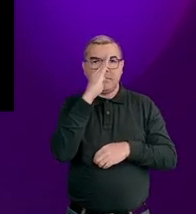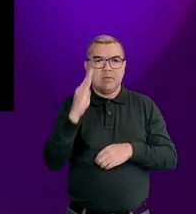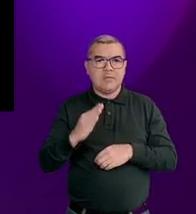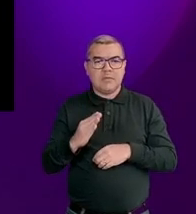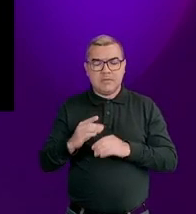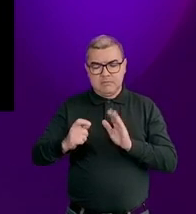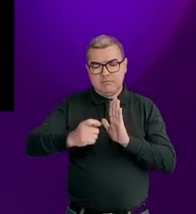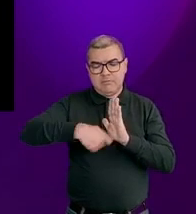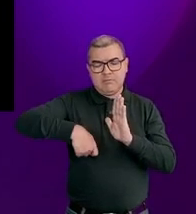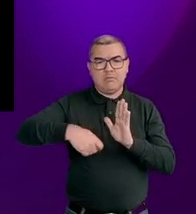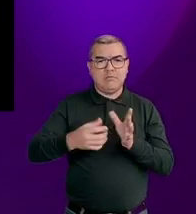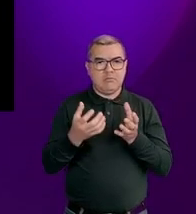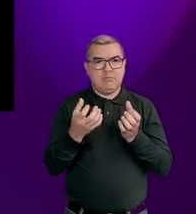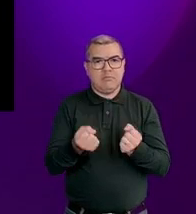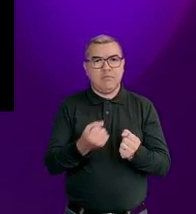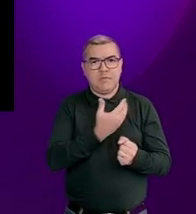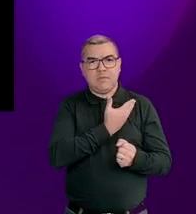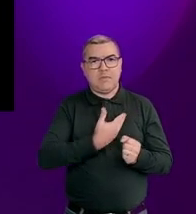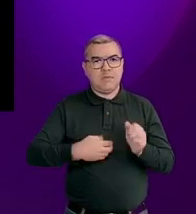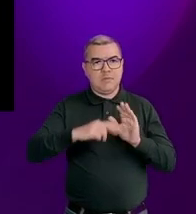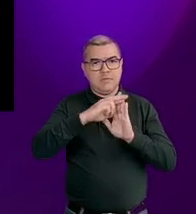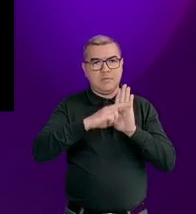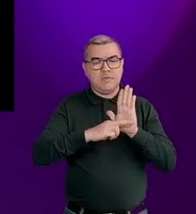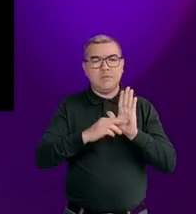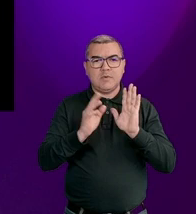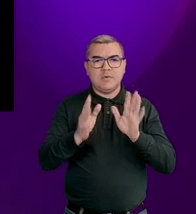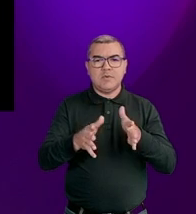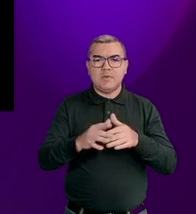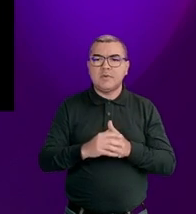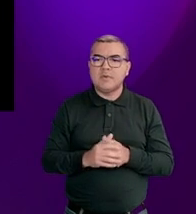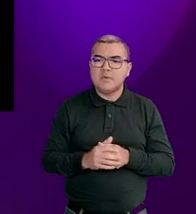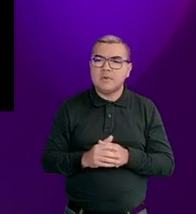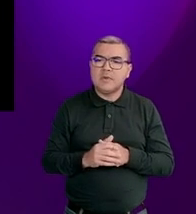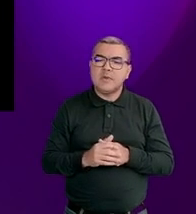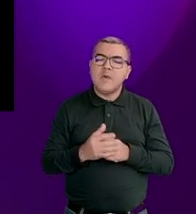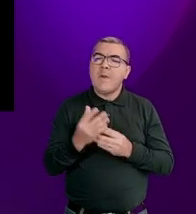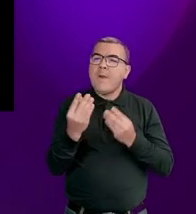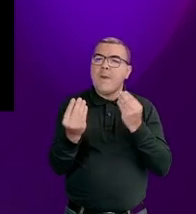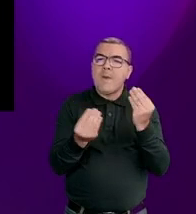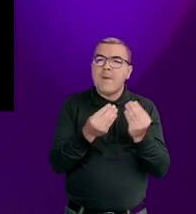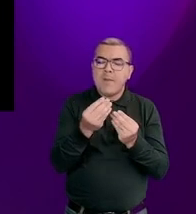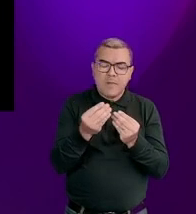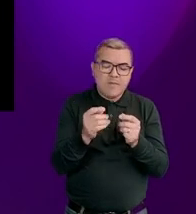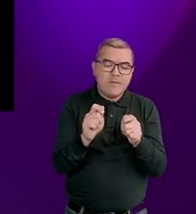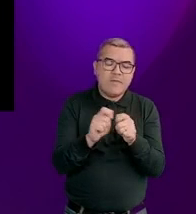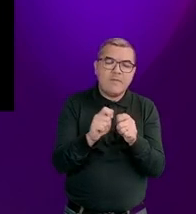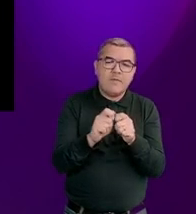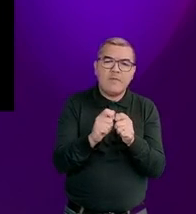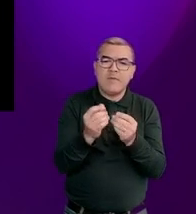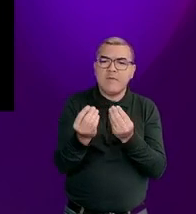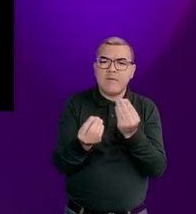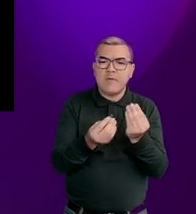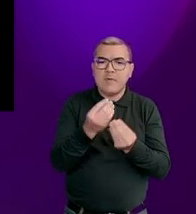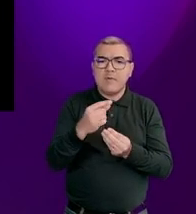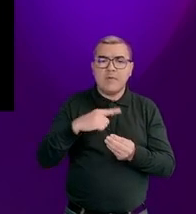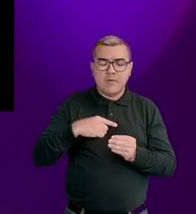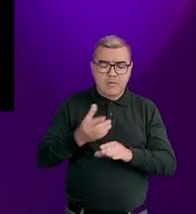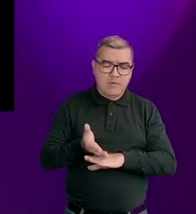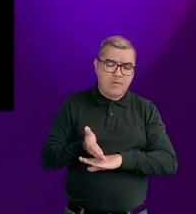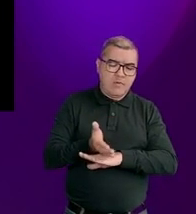Do ponto de vista da estratégia de como é feito isso, né? Na realidade, tem uma